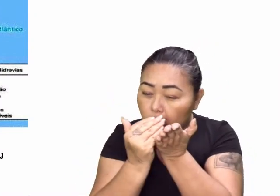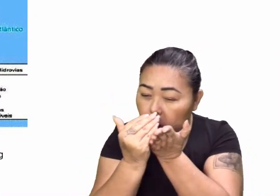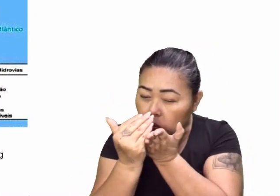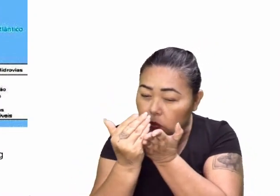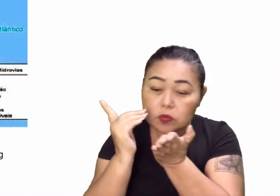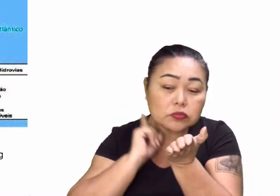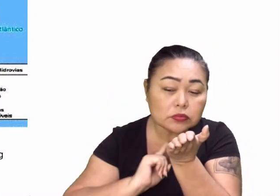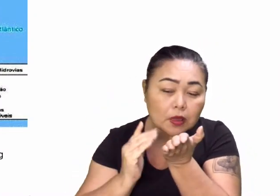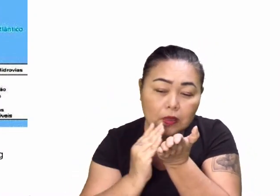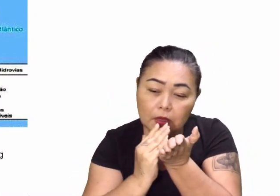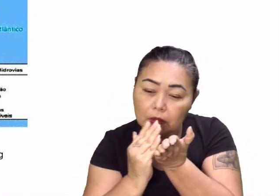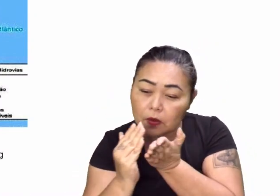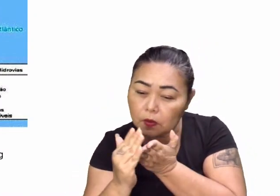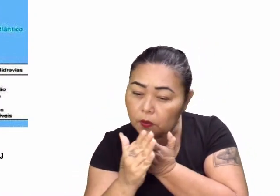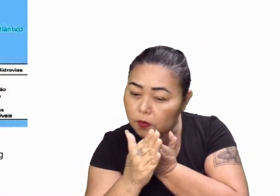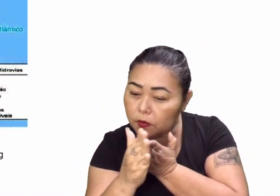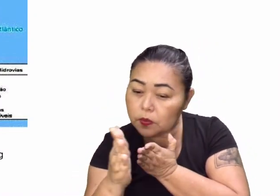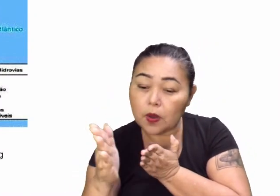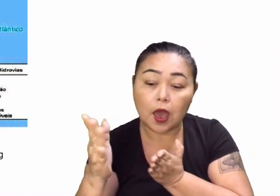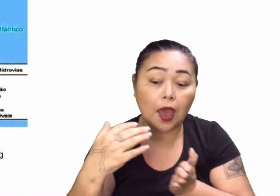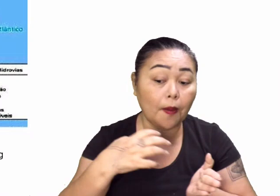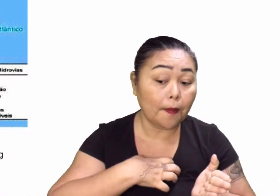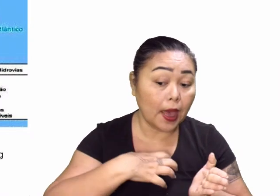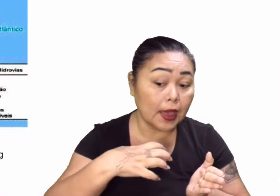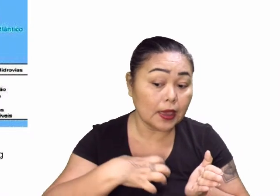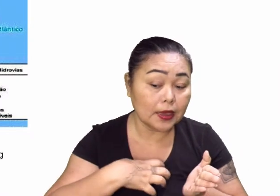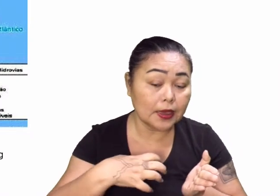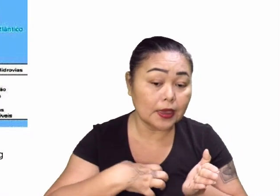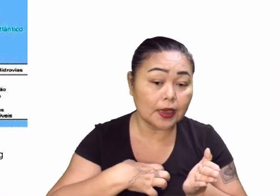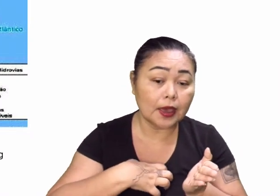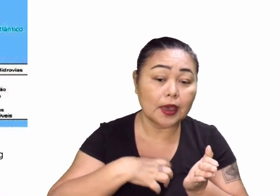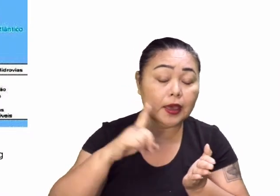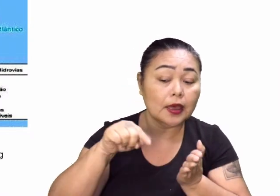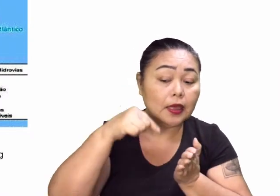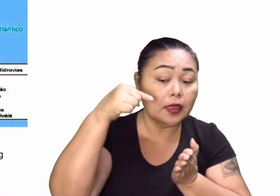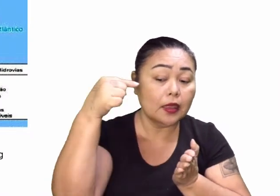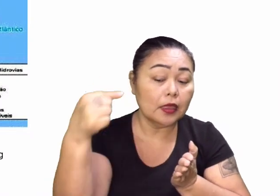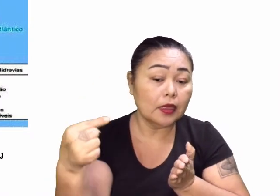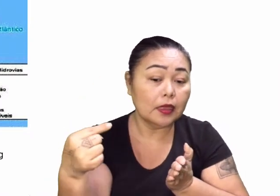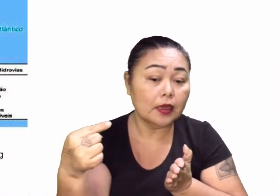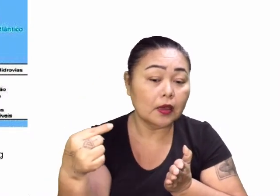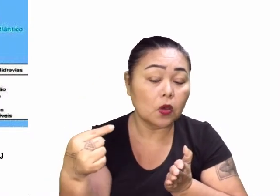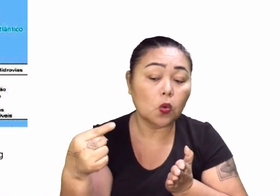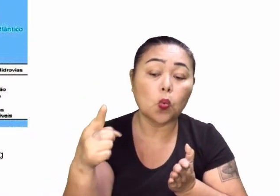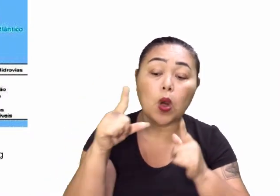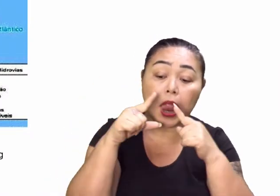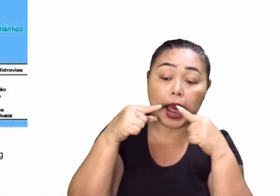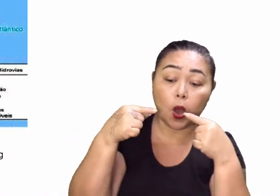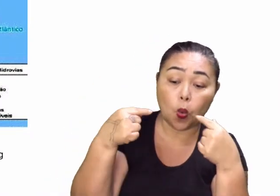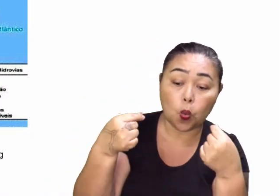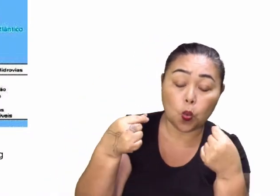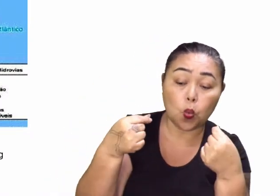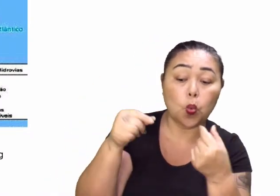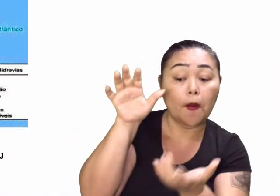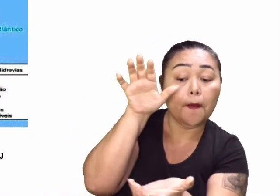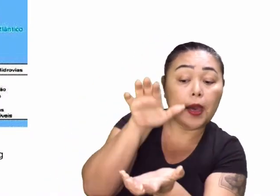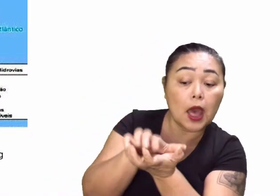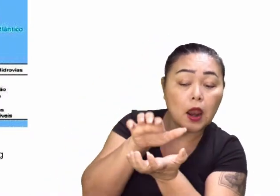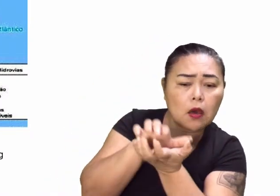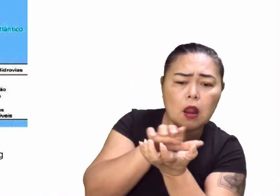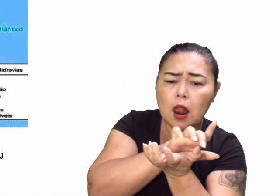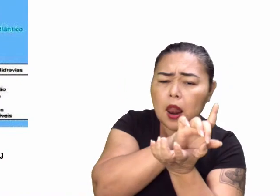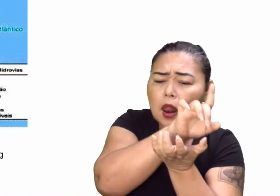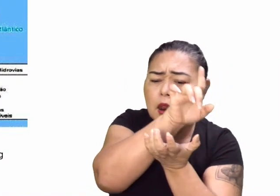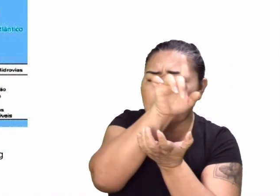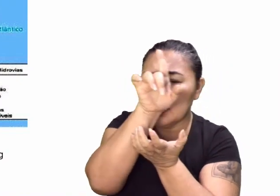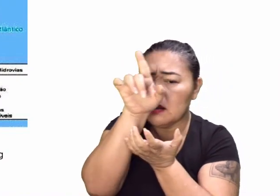pela Bahia, Sergipe, ó, Bahia, entra depois Alagoas, Pernambuco e vai sair,